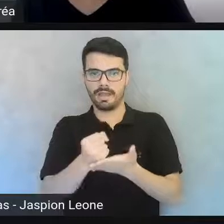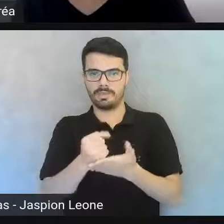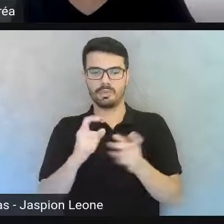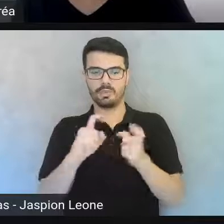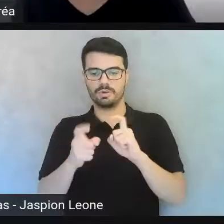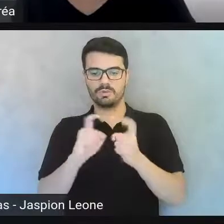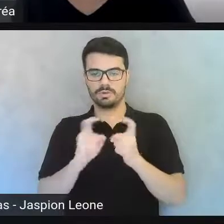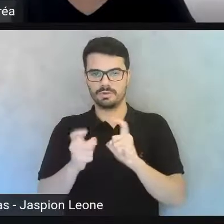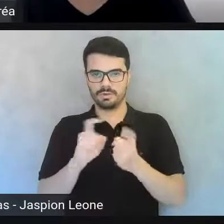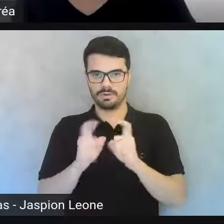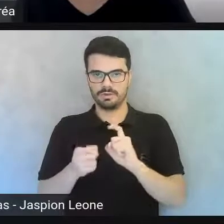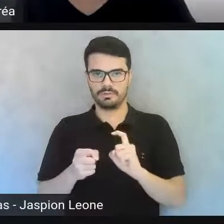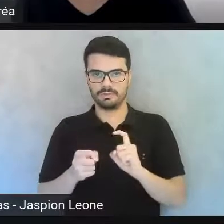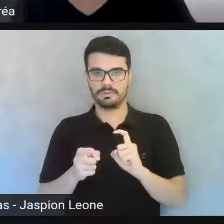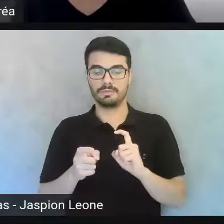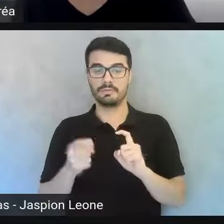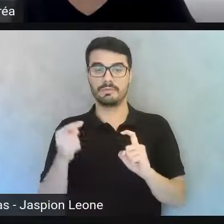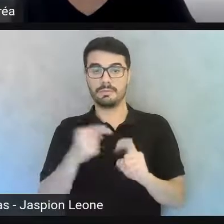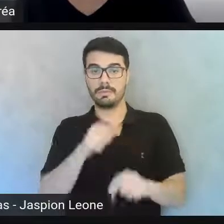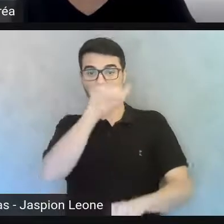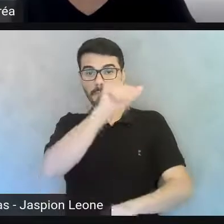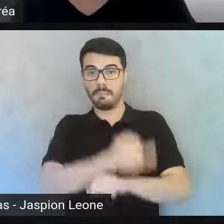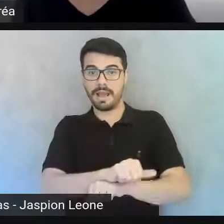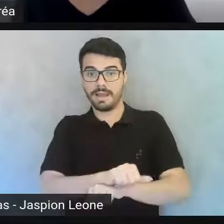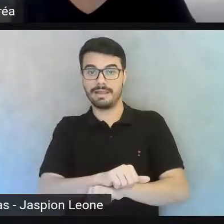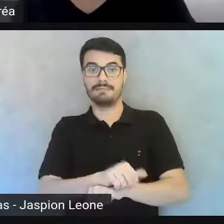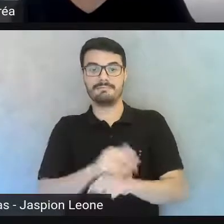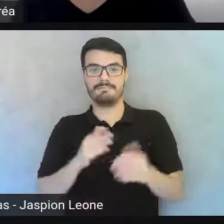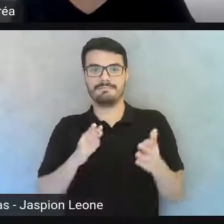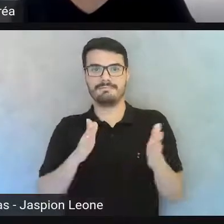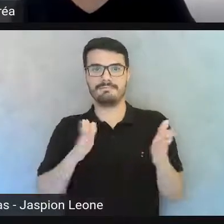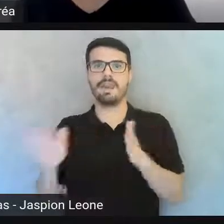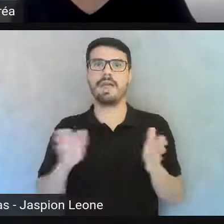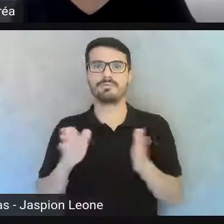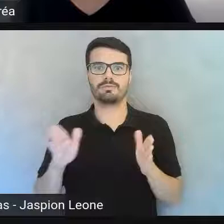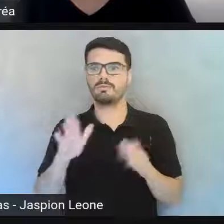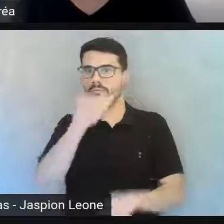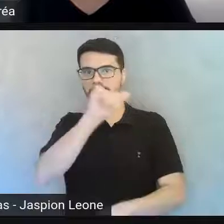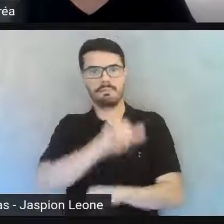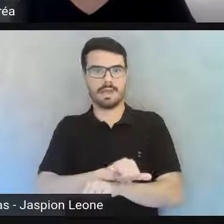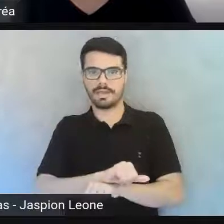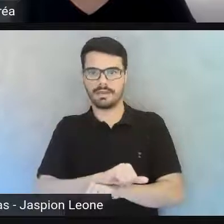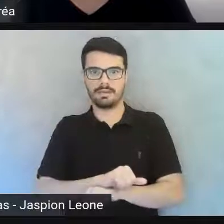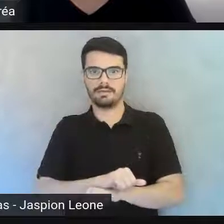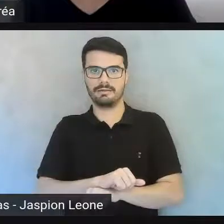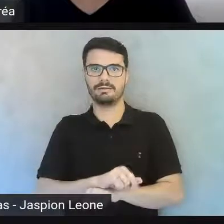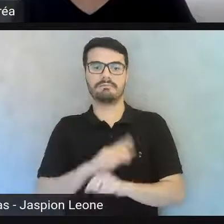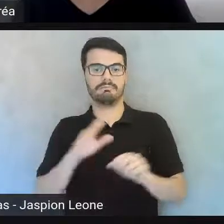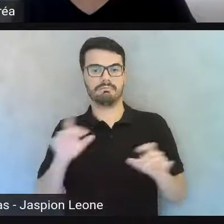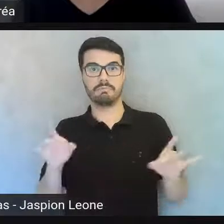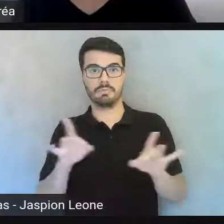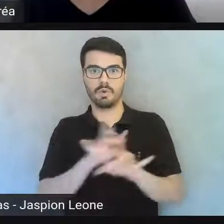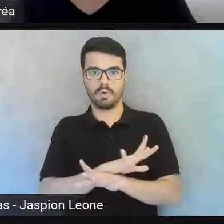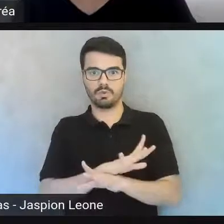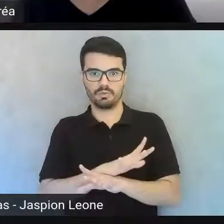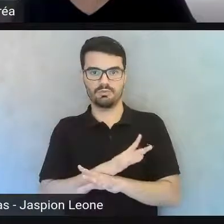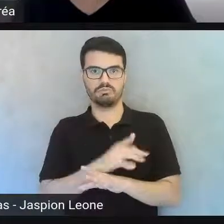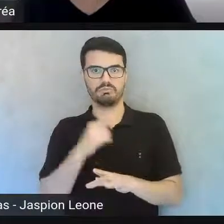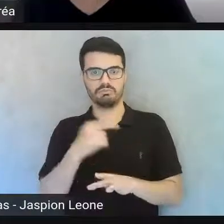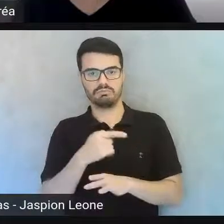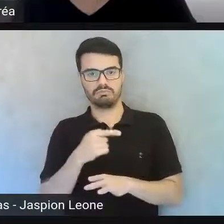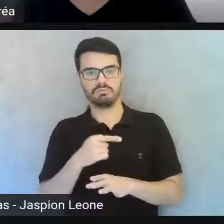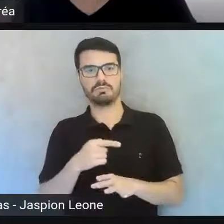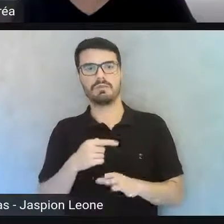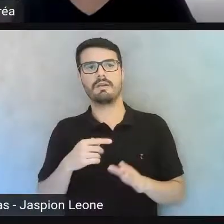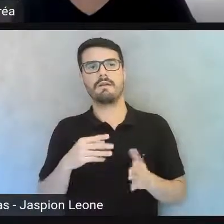administrativo, ele para de contar o prazo. Então, eu formalizo essa situação e